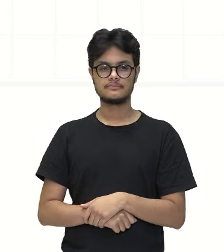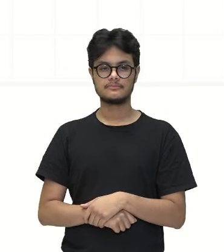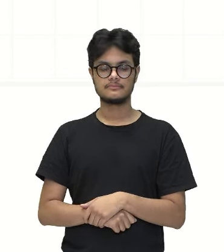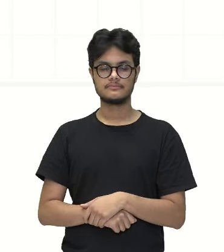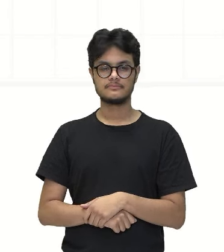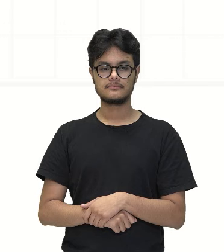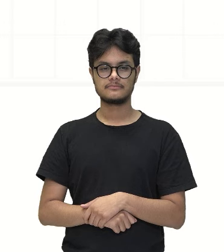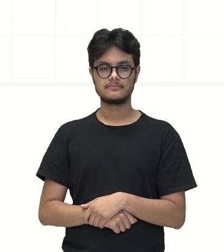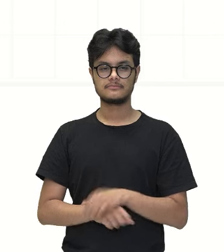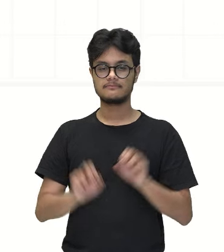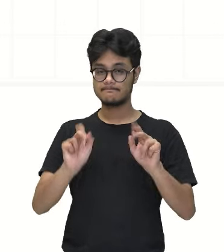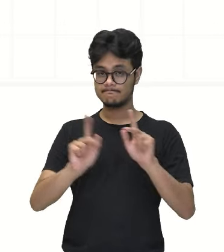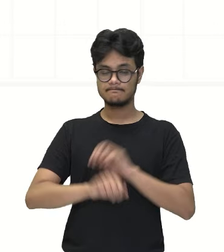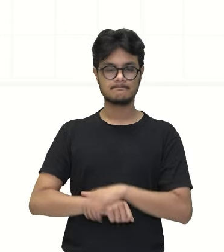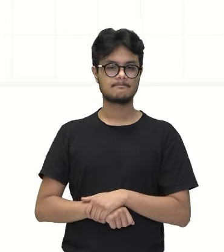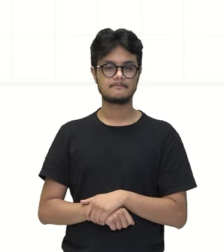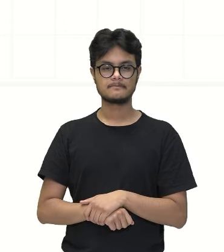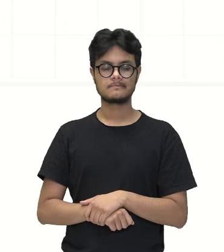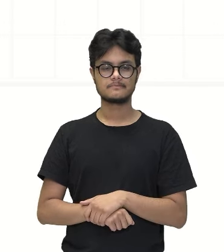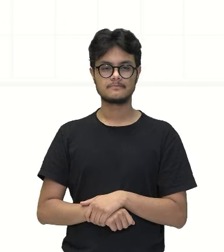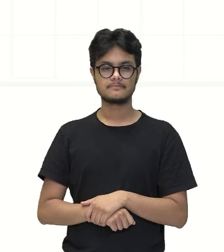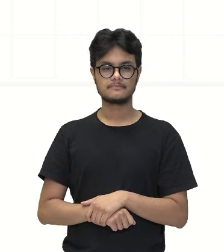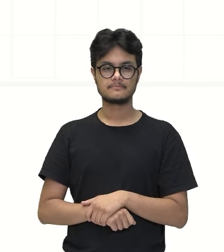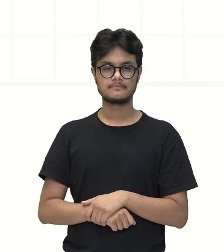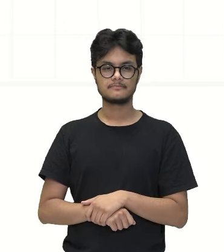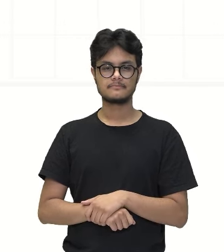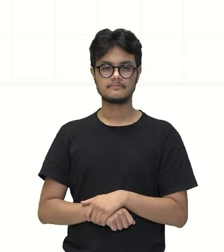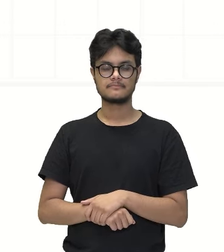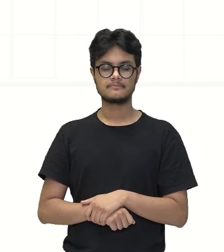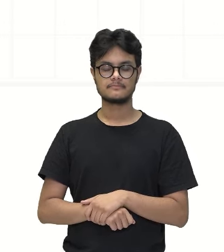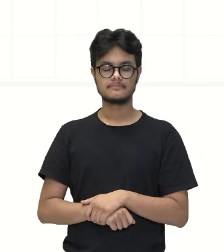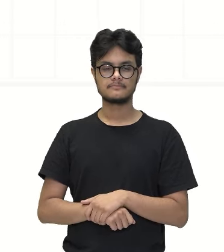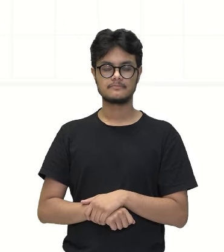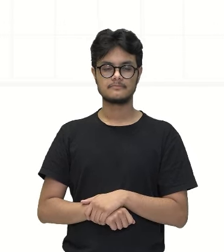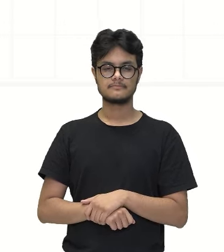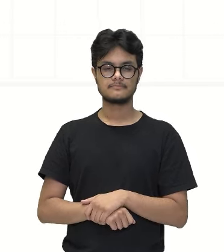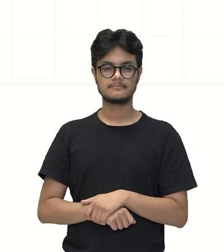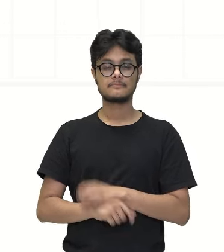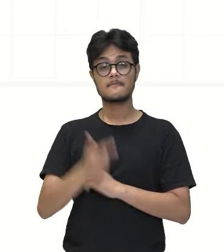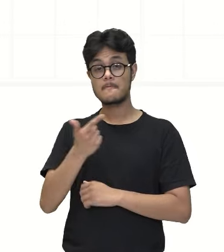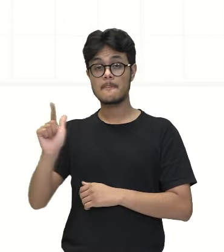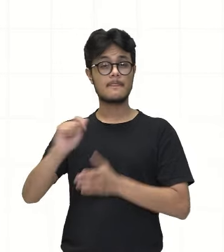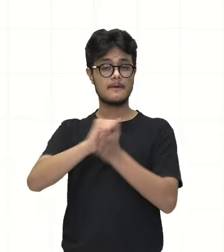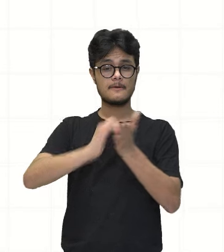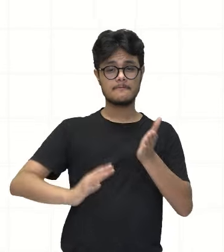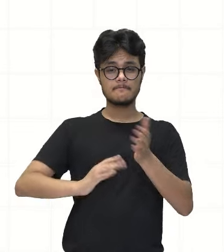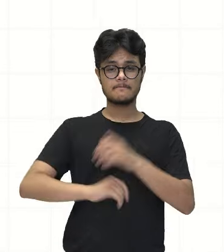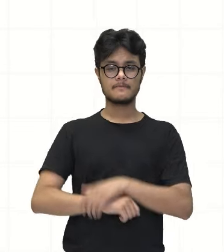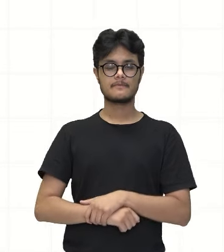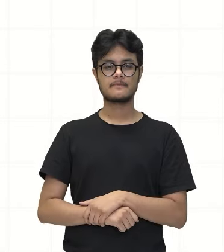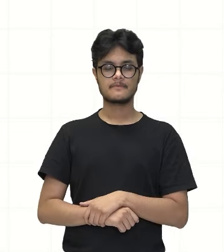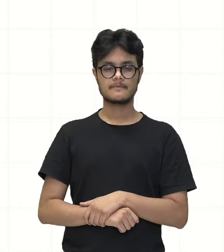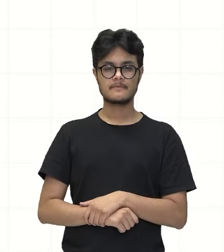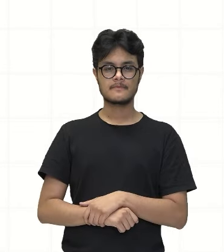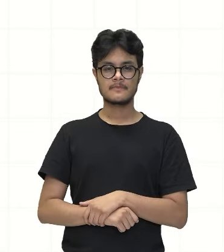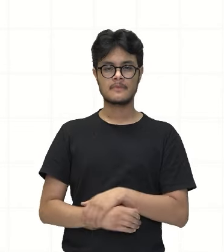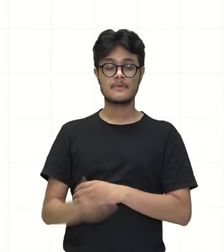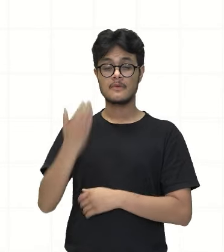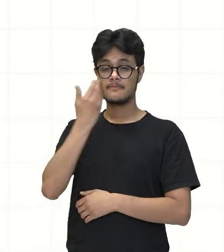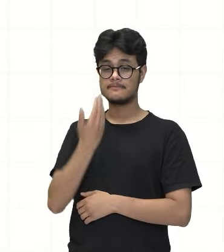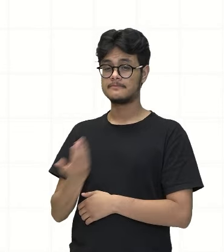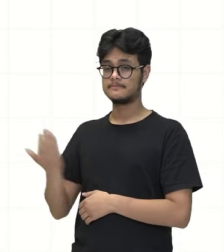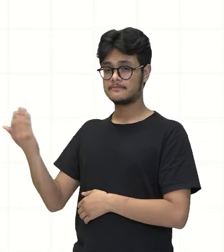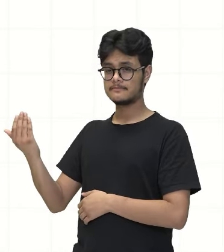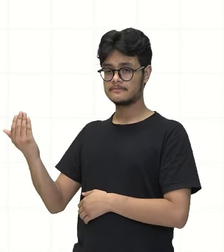B, certo? Então, muito bem, continuando aqui os nossos exemplos, vamos verificar